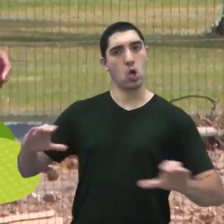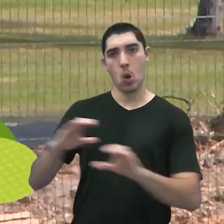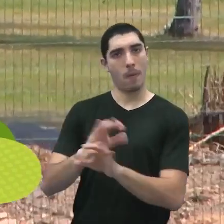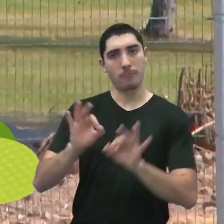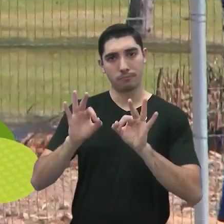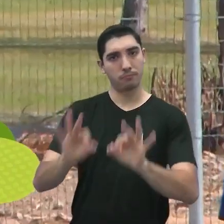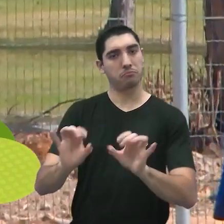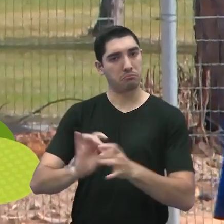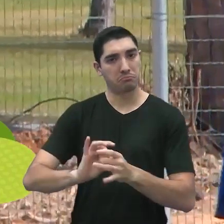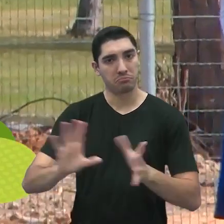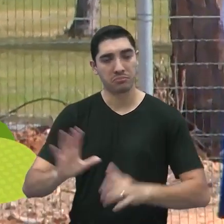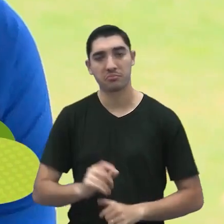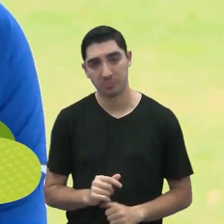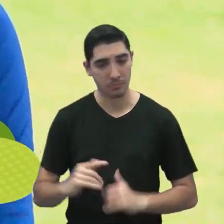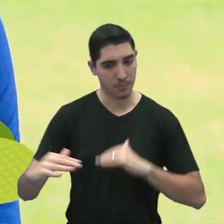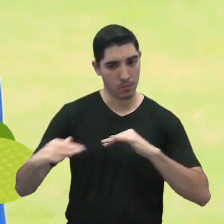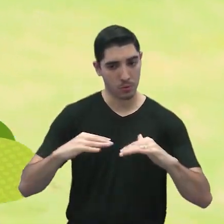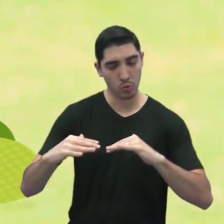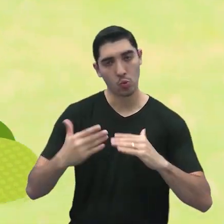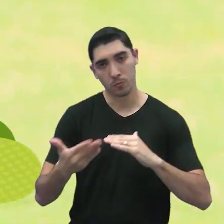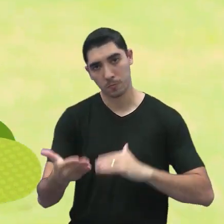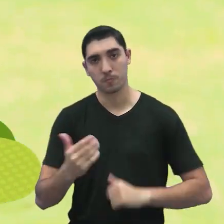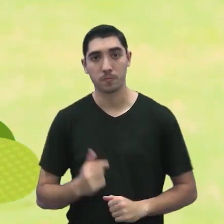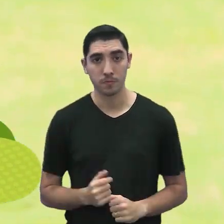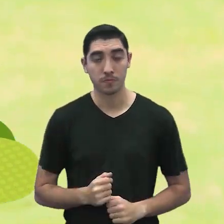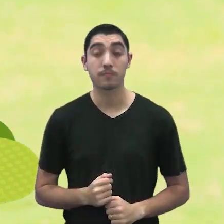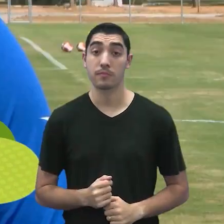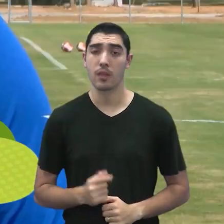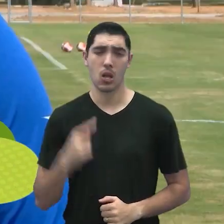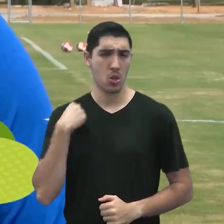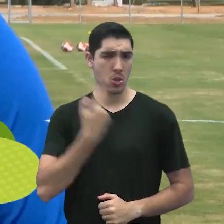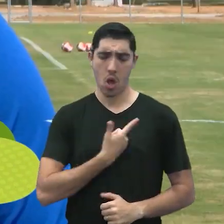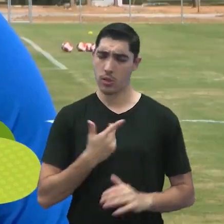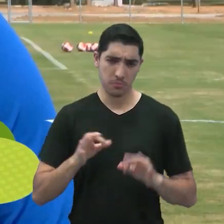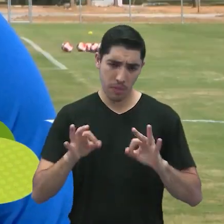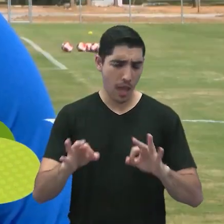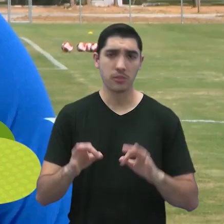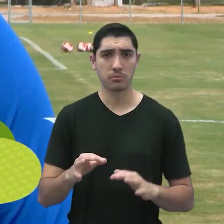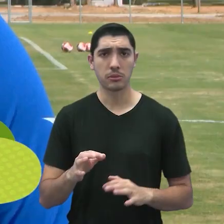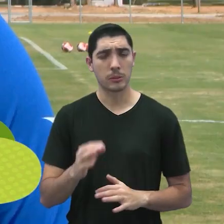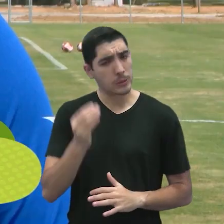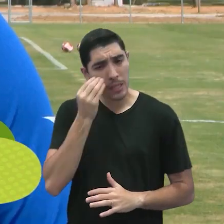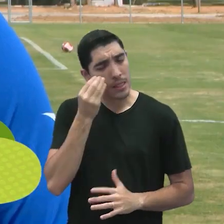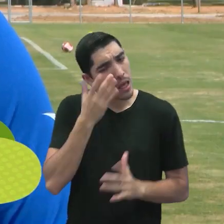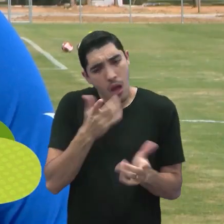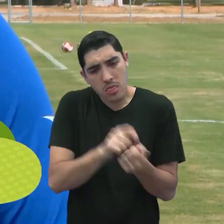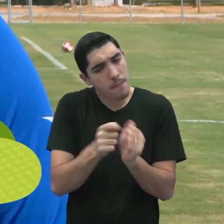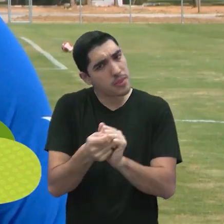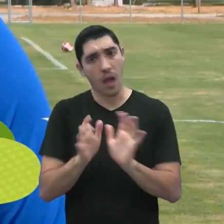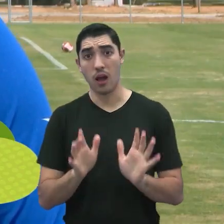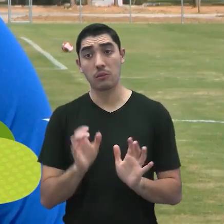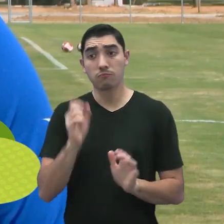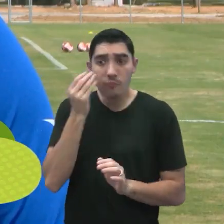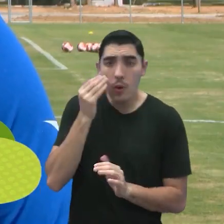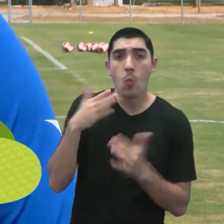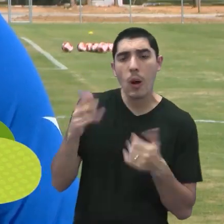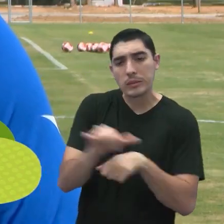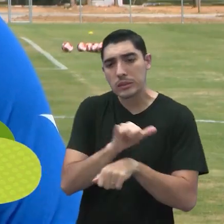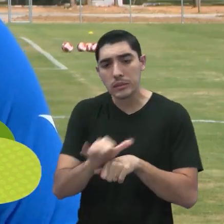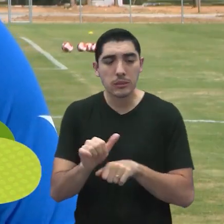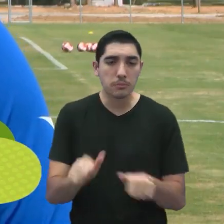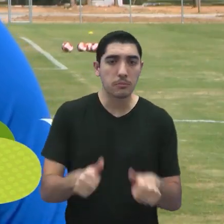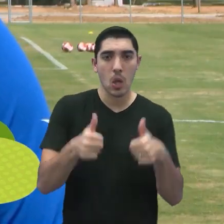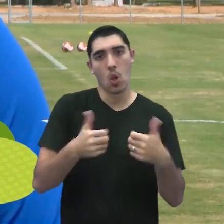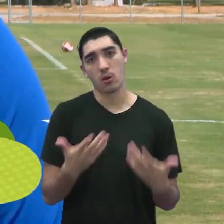terá o restante do elenco à disposição para o jogo de ida. A gente vai tentar se adaptar àquilo que a gente acha que é melhor